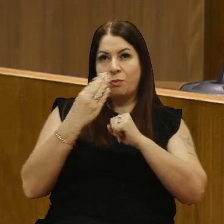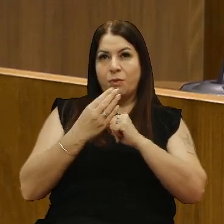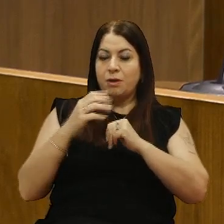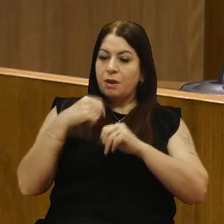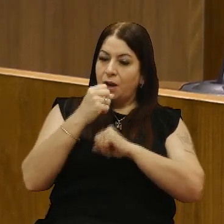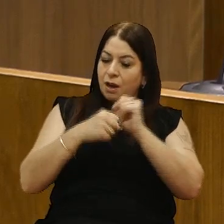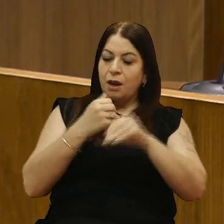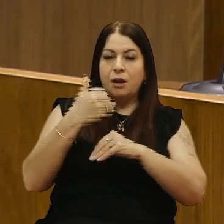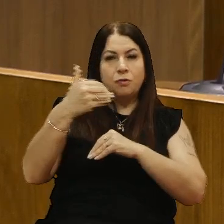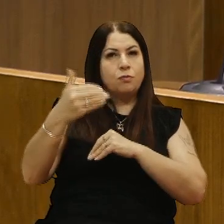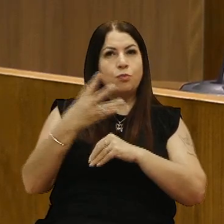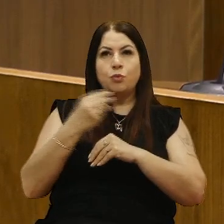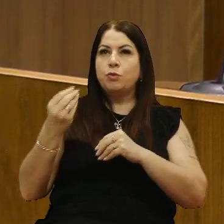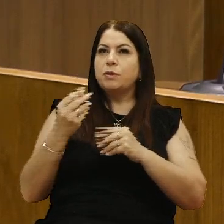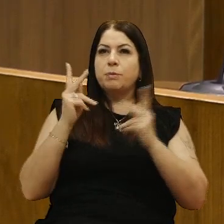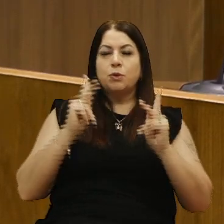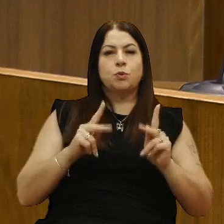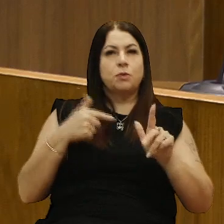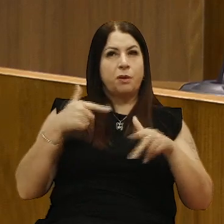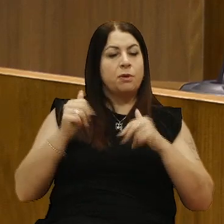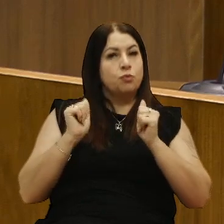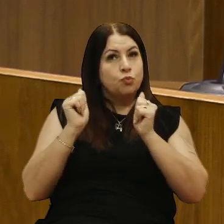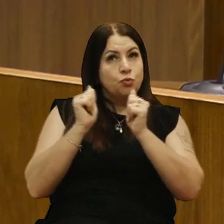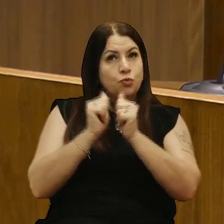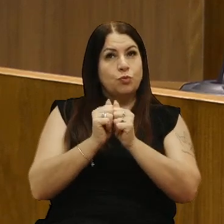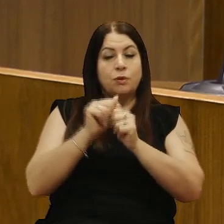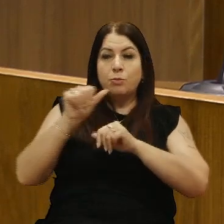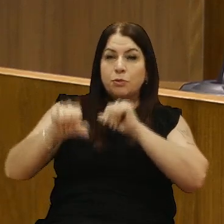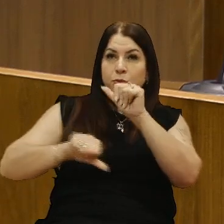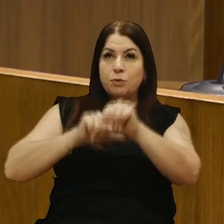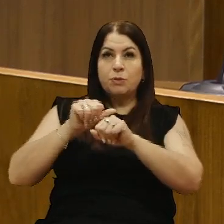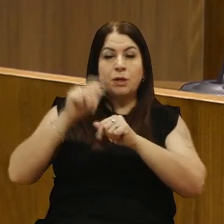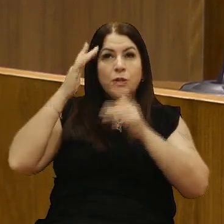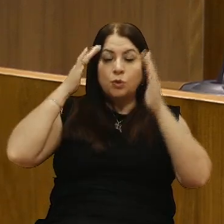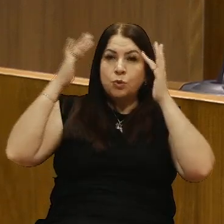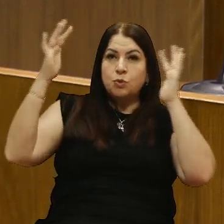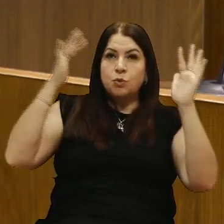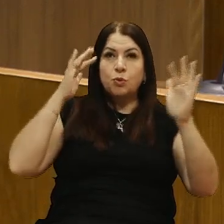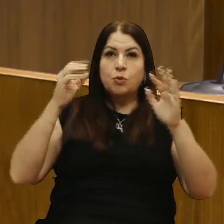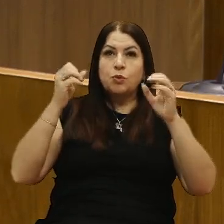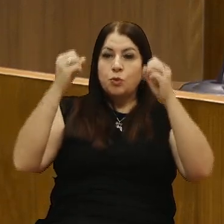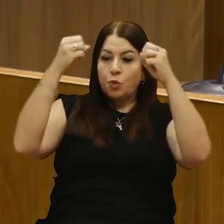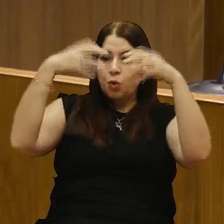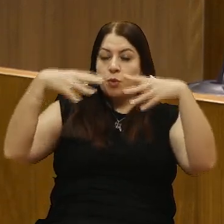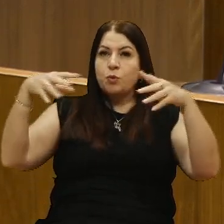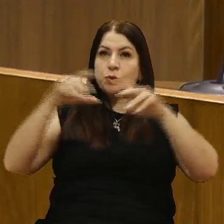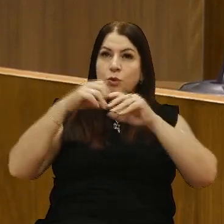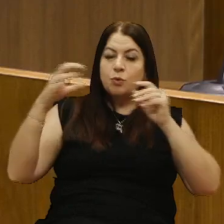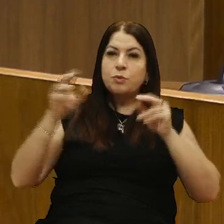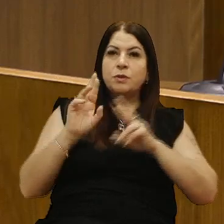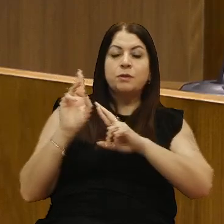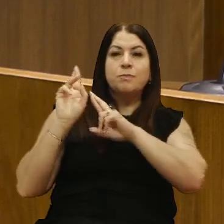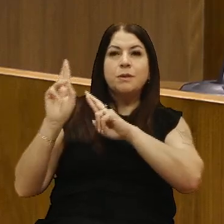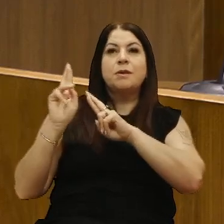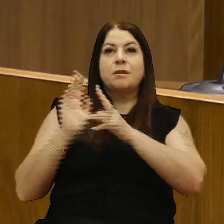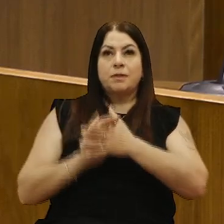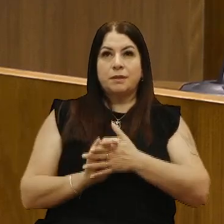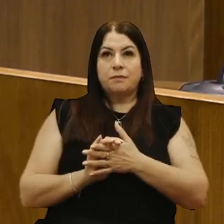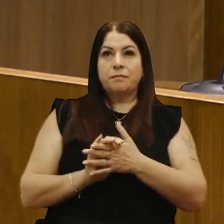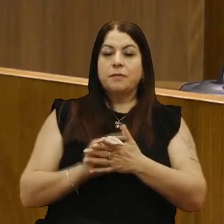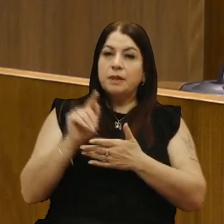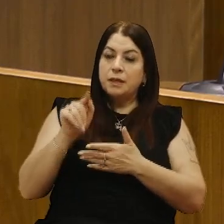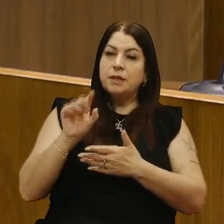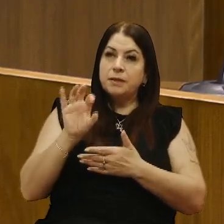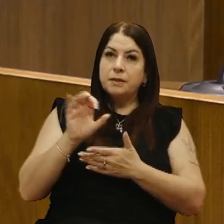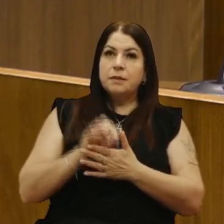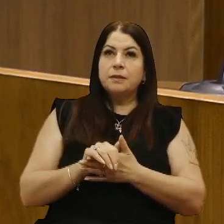ano, muitas mãos trabalharam juntas para transformar sonhos em luz e luz em esperança. E